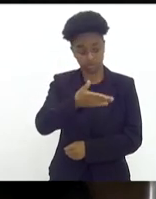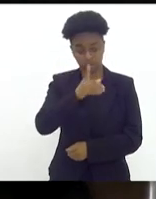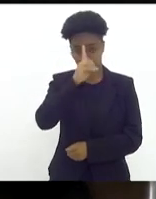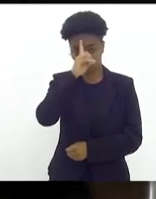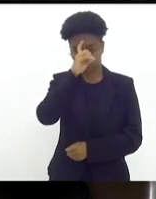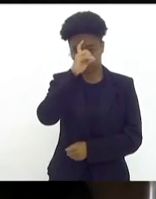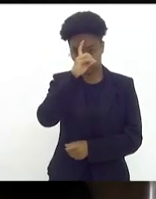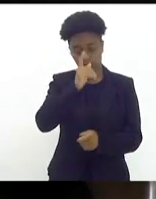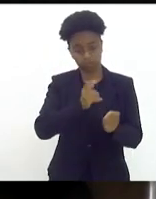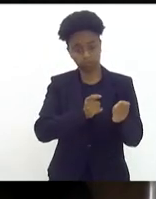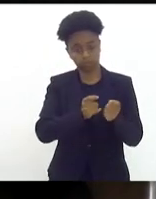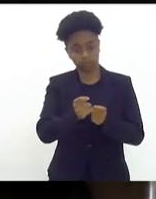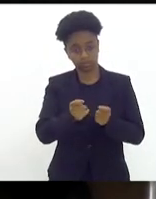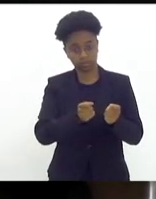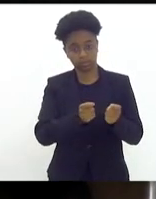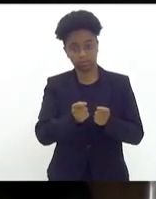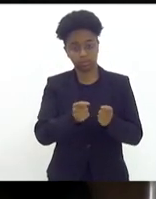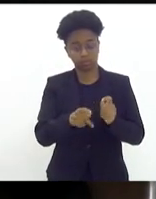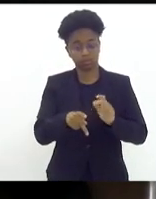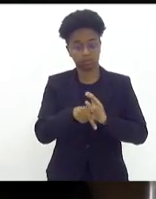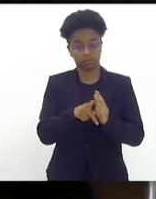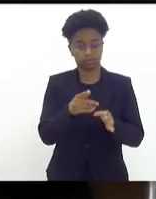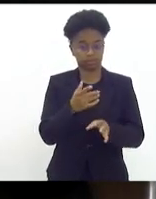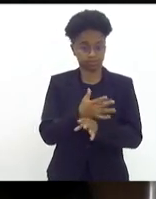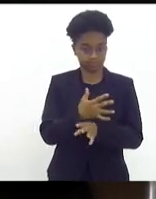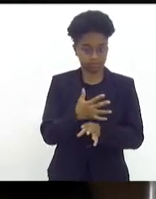gerido pelo município.